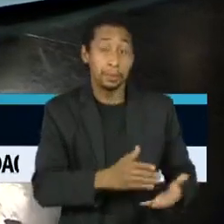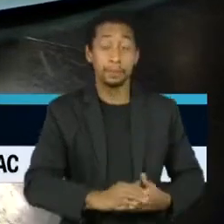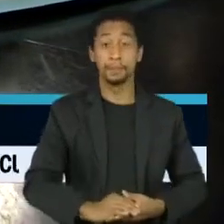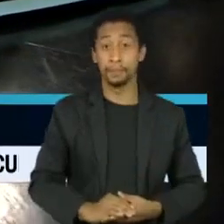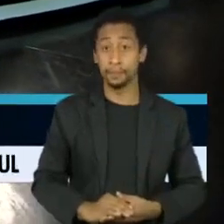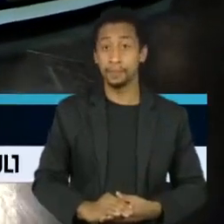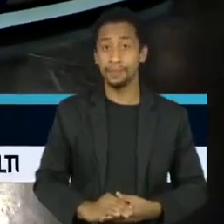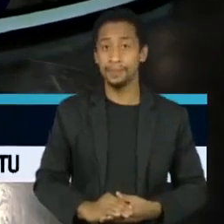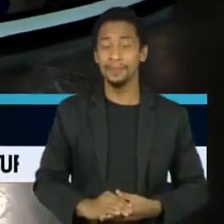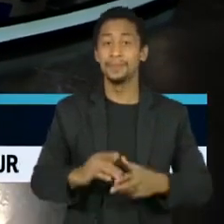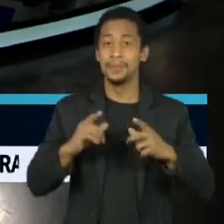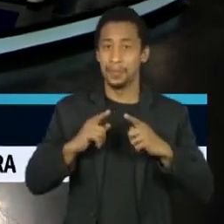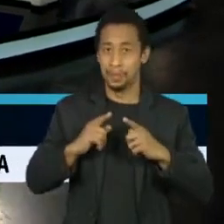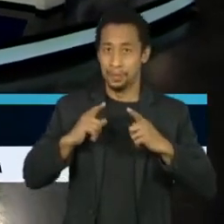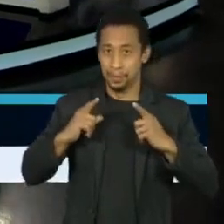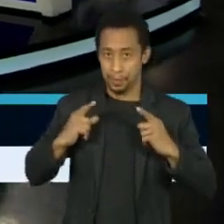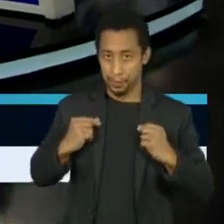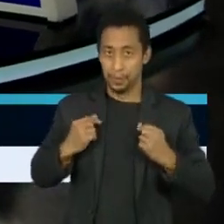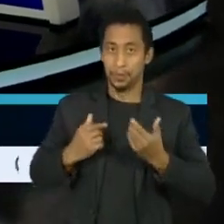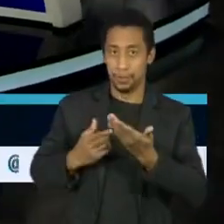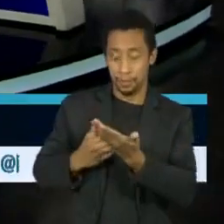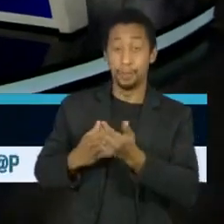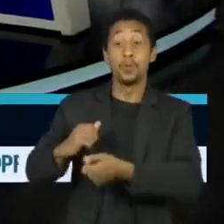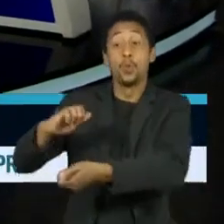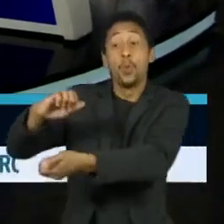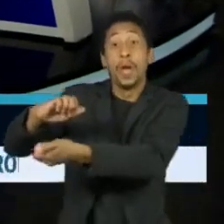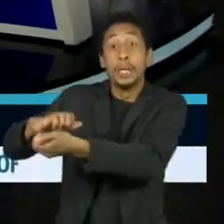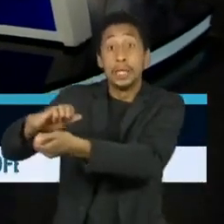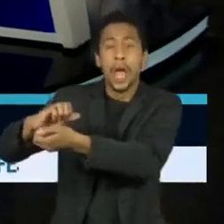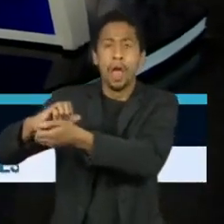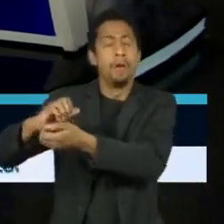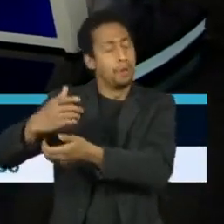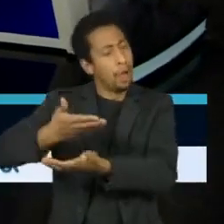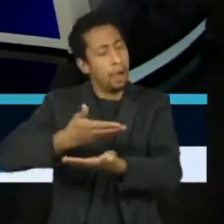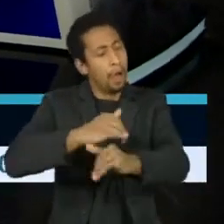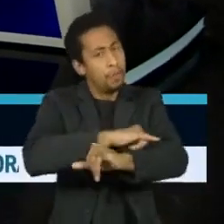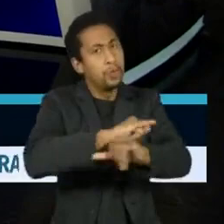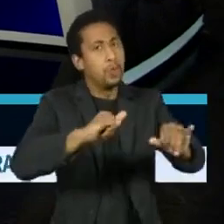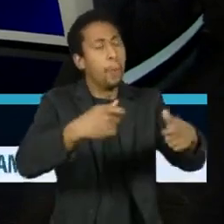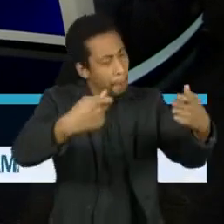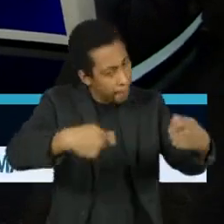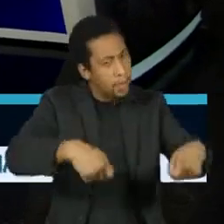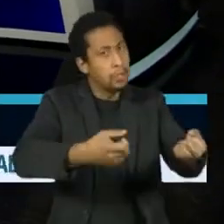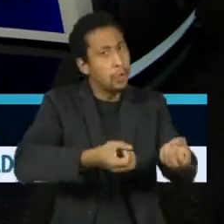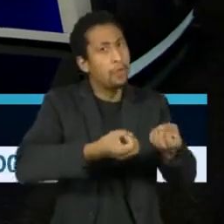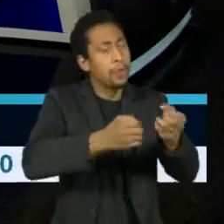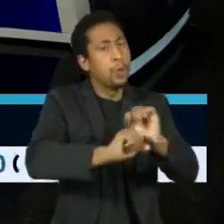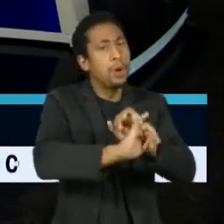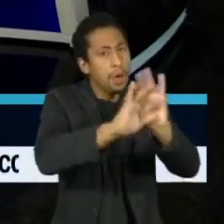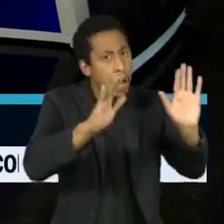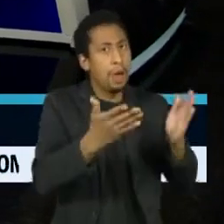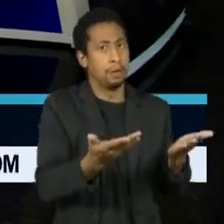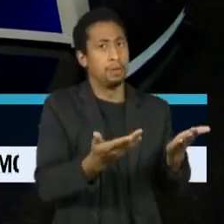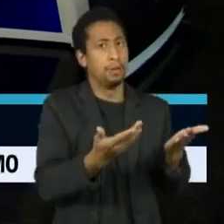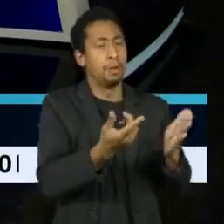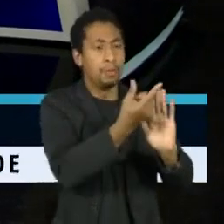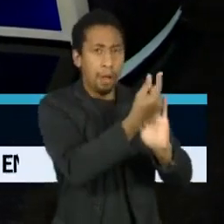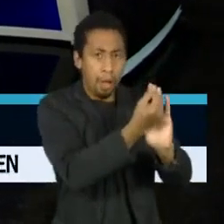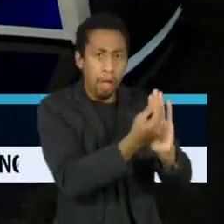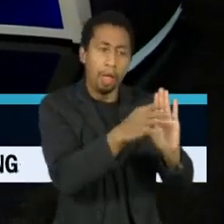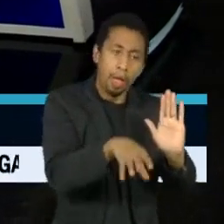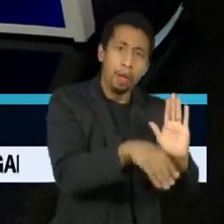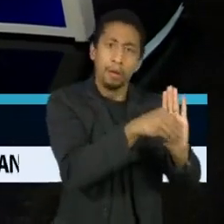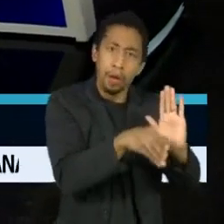o doutor saúde vai depois do freio imposto pelo STF a câmera agora tentando fazer uma operação aí de contenção de danos para salvar